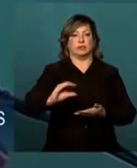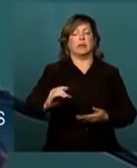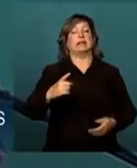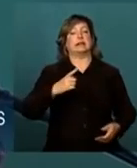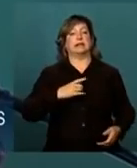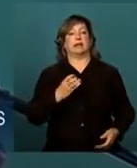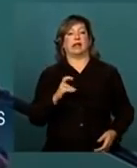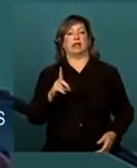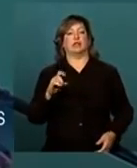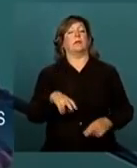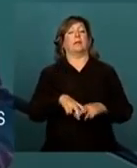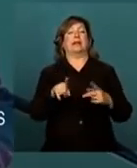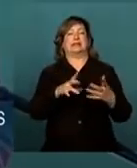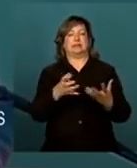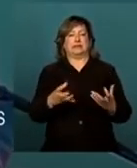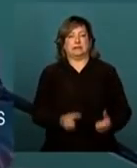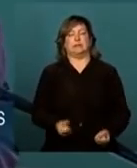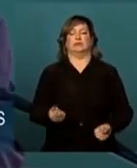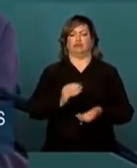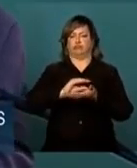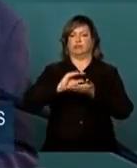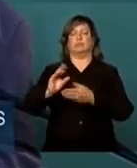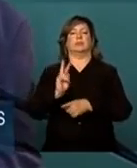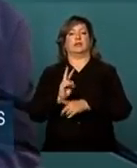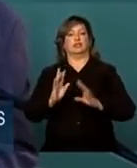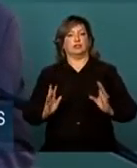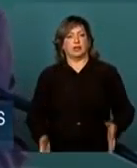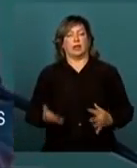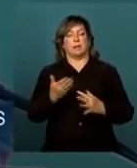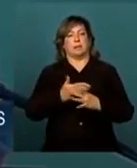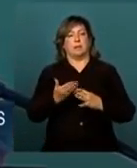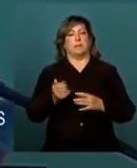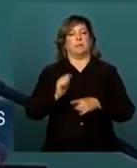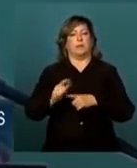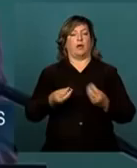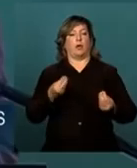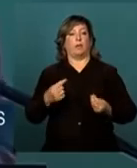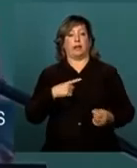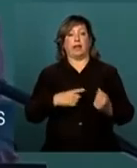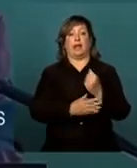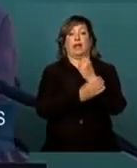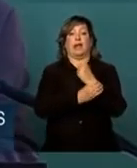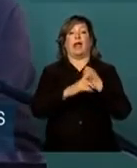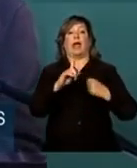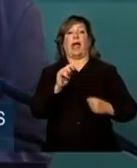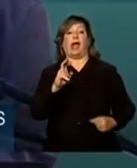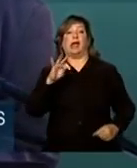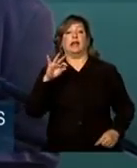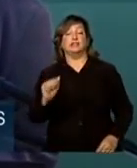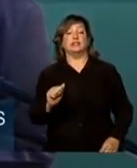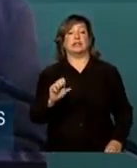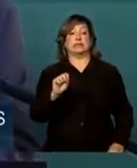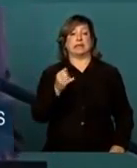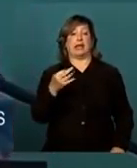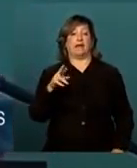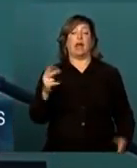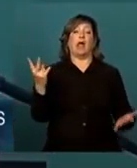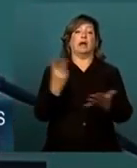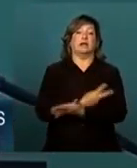aqui devido à seca, nós temos programas como o Garantia Safra, que atende milhares de agricultores num momento